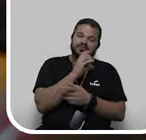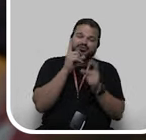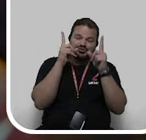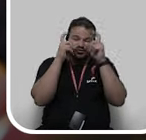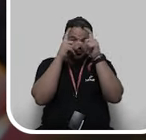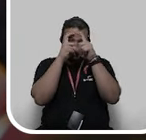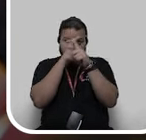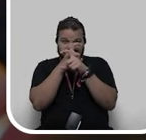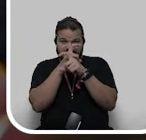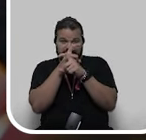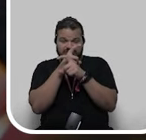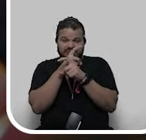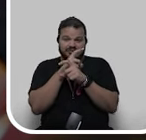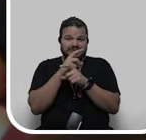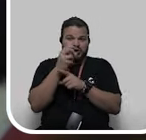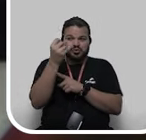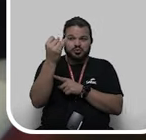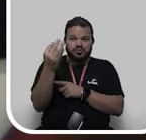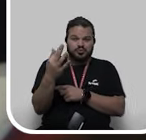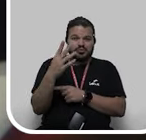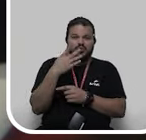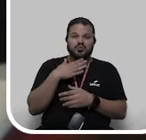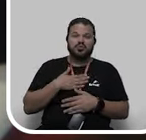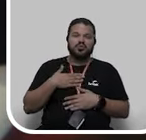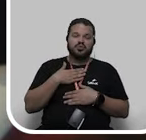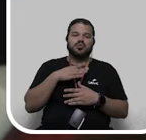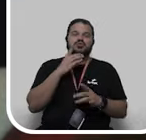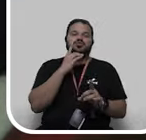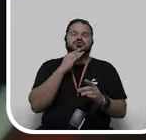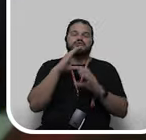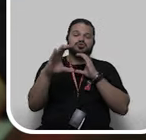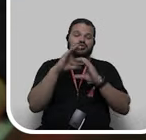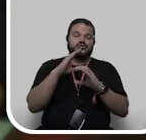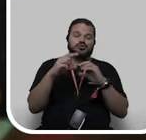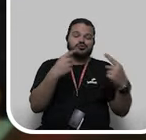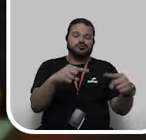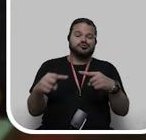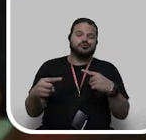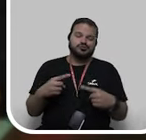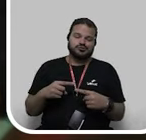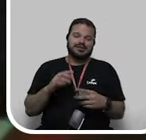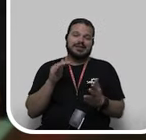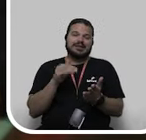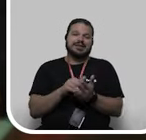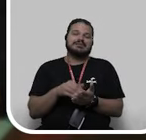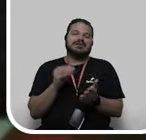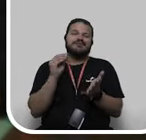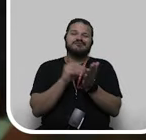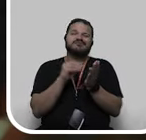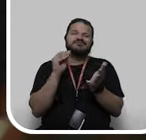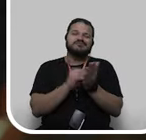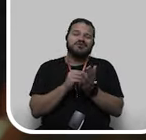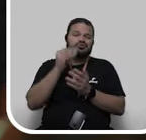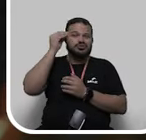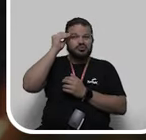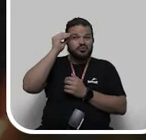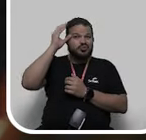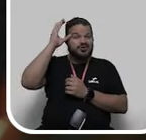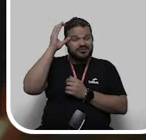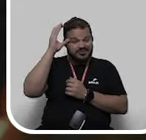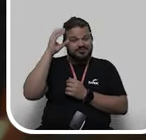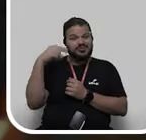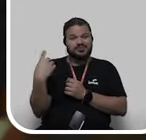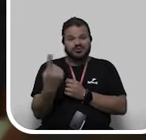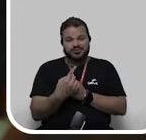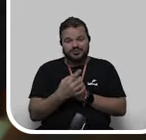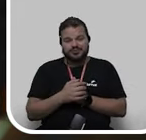né? Nem todo mundo gosta de discutir isso, porque isso pode revelar até falta de conhecimento nosso também.